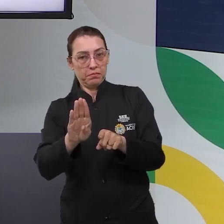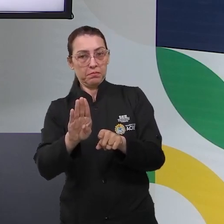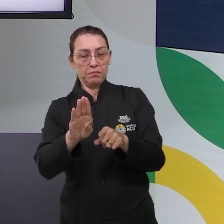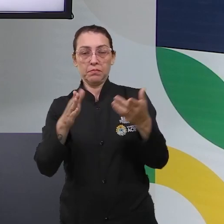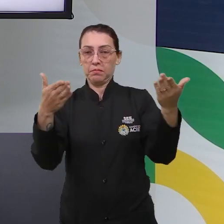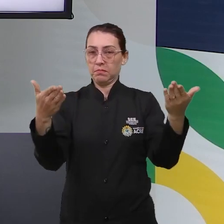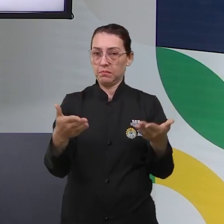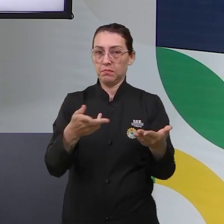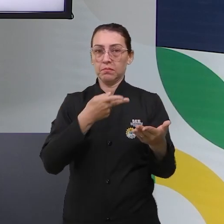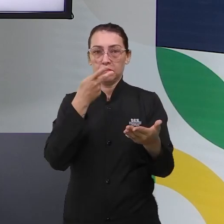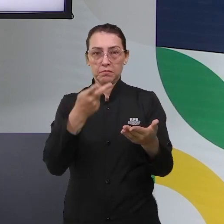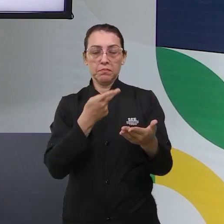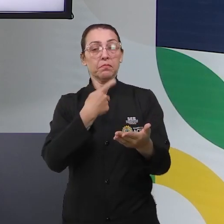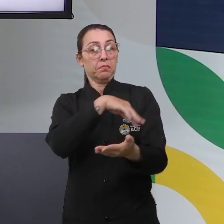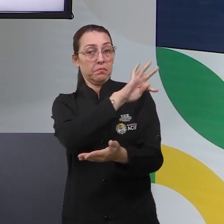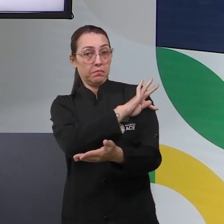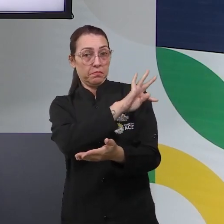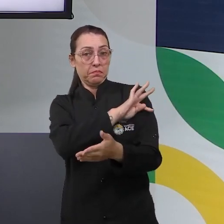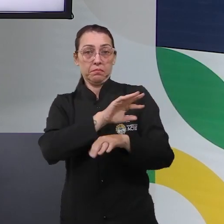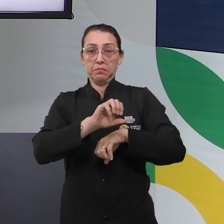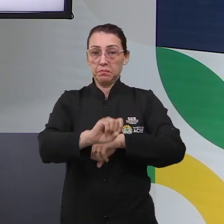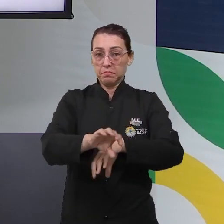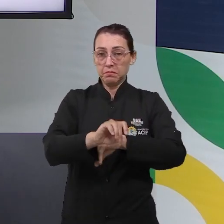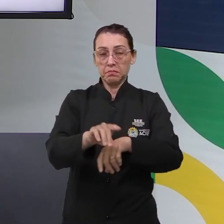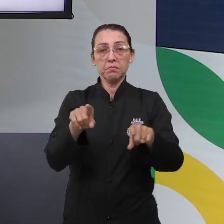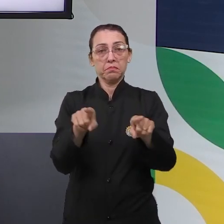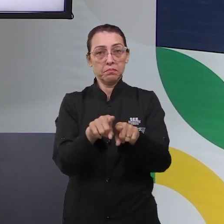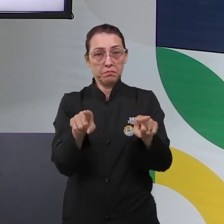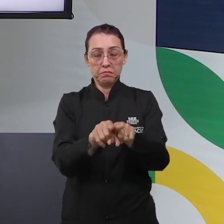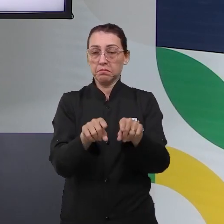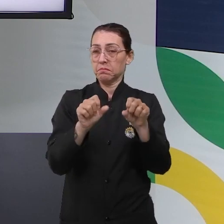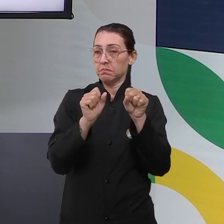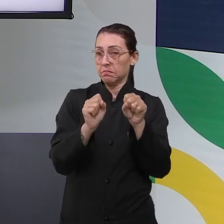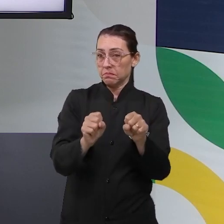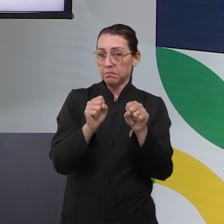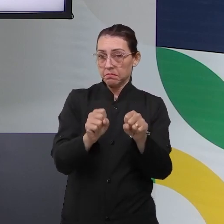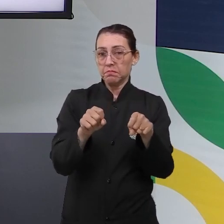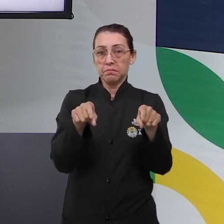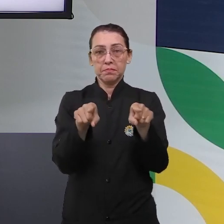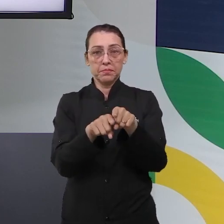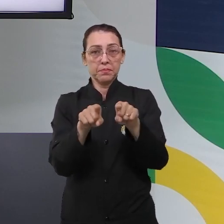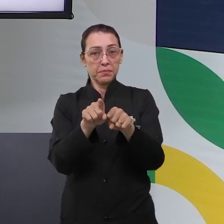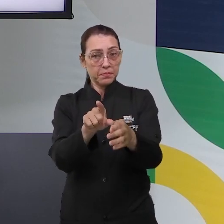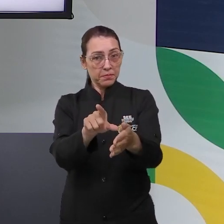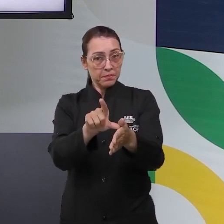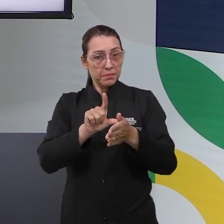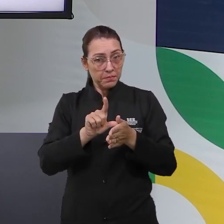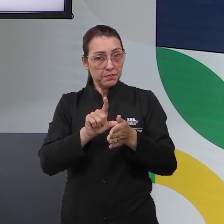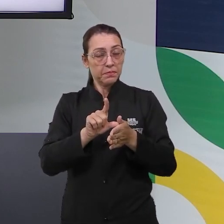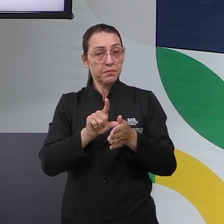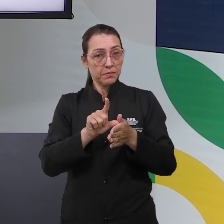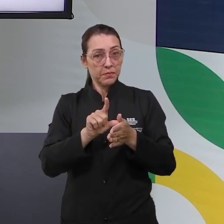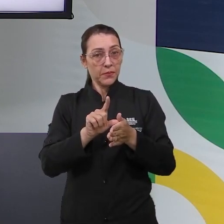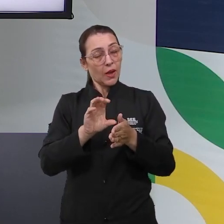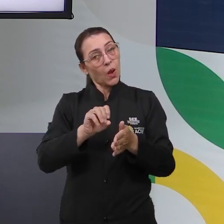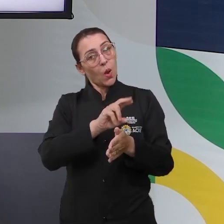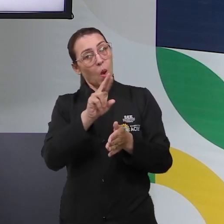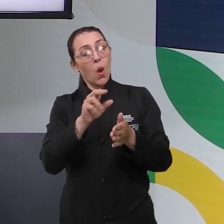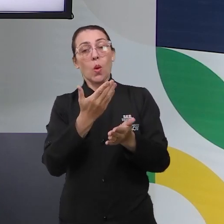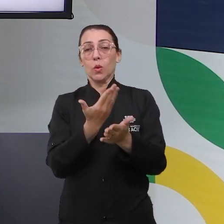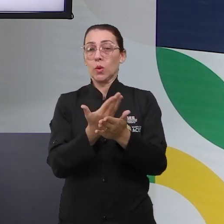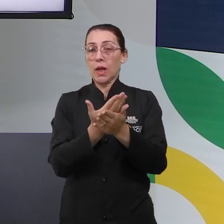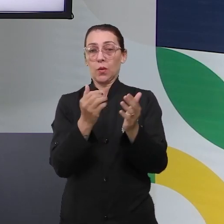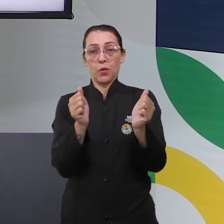hoje muito se fala no ensino técnico, o ensino médio técnico é concomitante, ou pode ser, né, posterior ou cursado